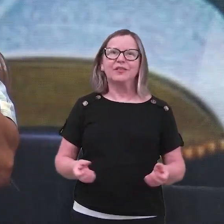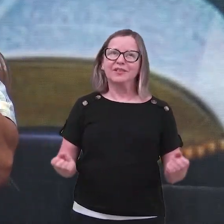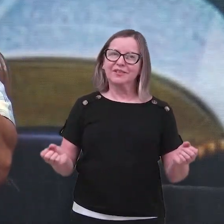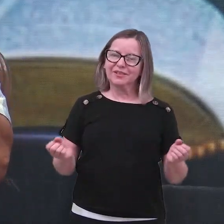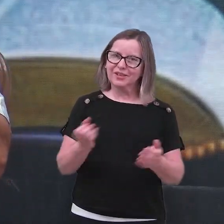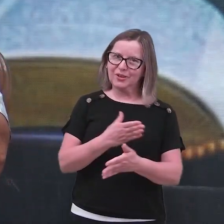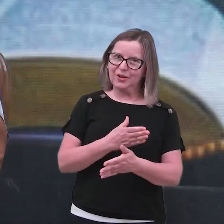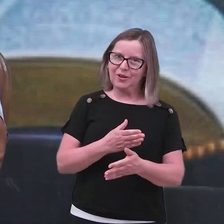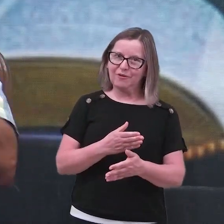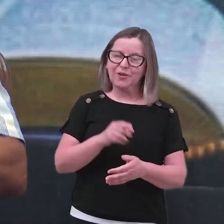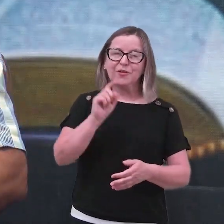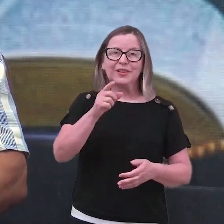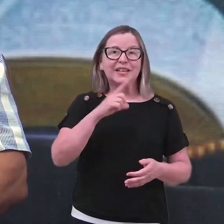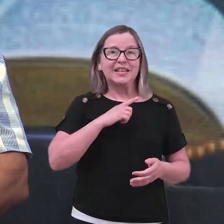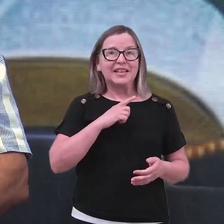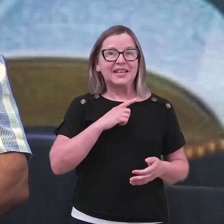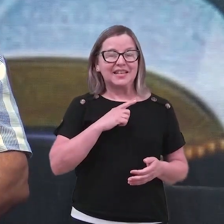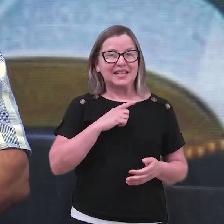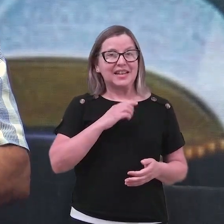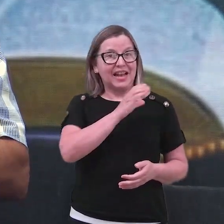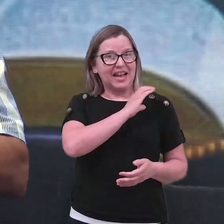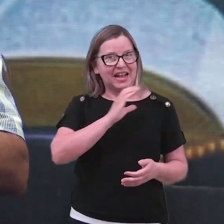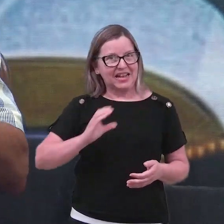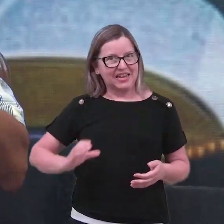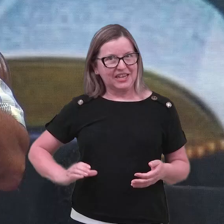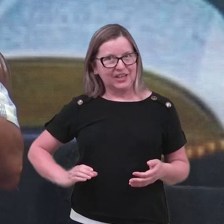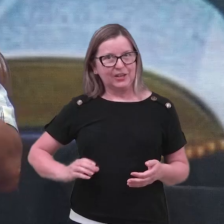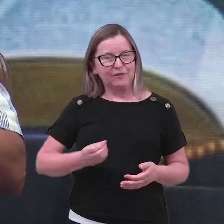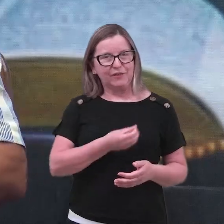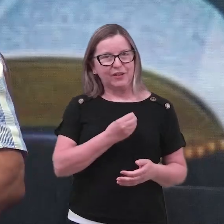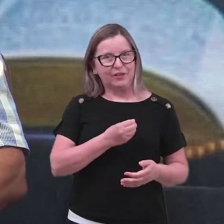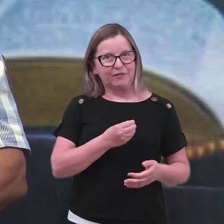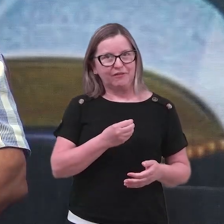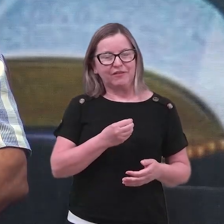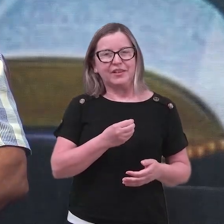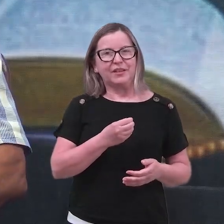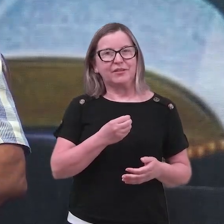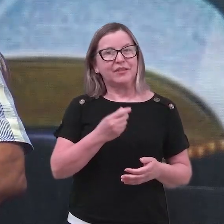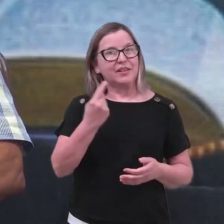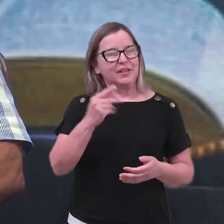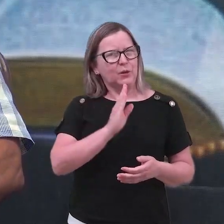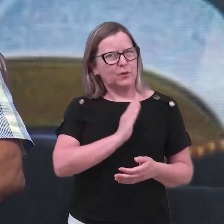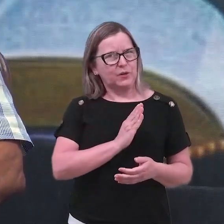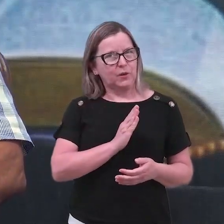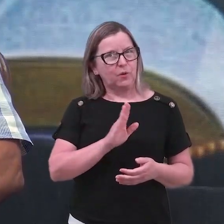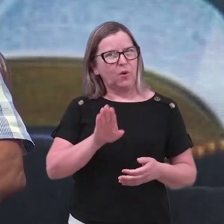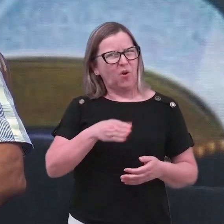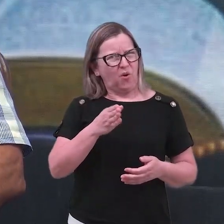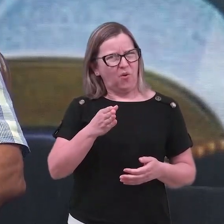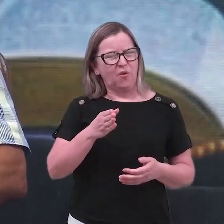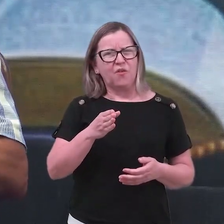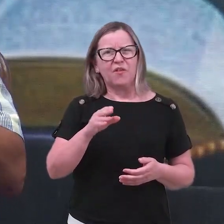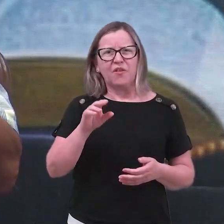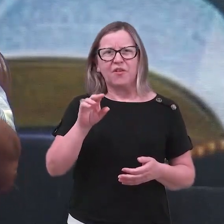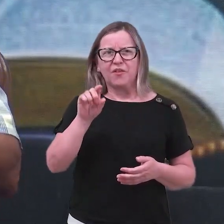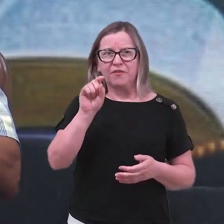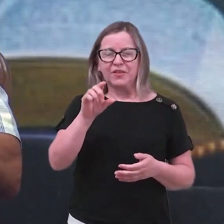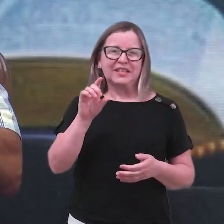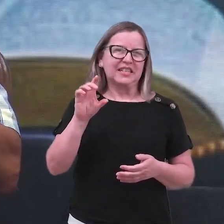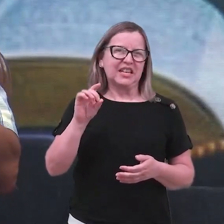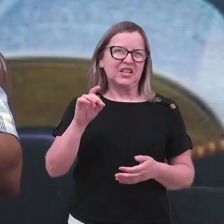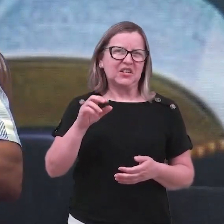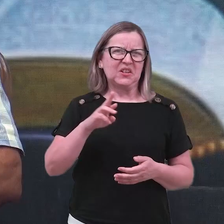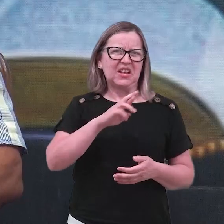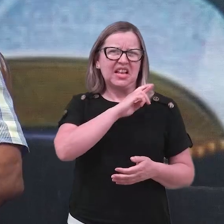pessoa de Cristo habitando em você? Você é uma nova criatura ou você é um religioso, batista, ou